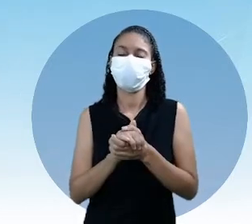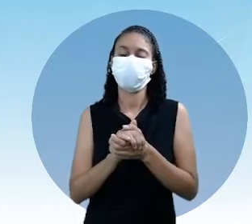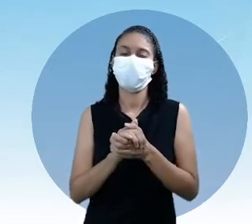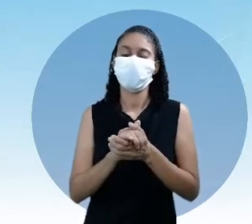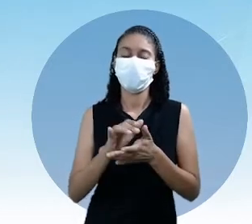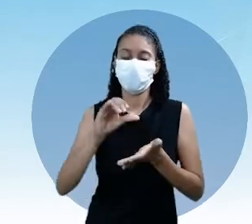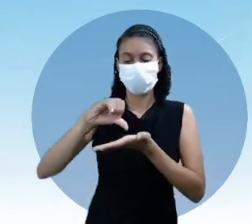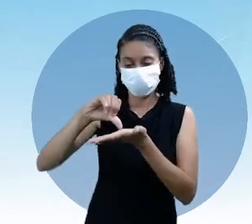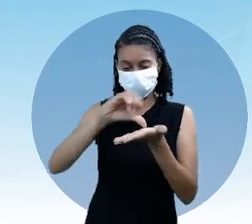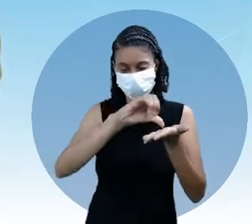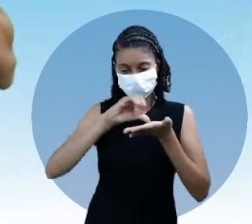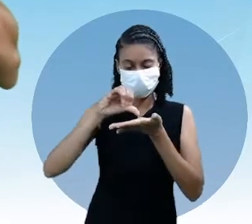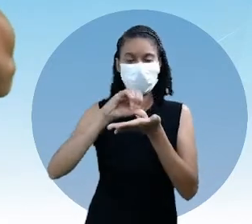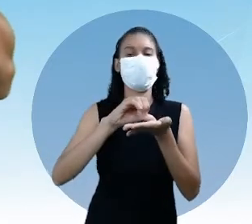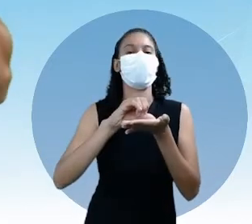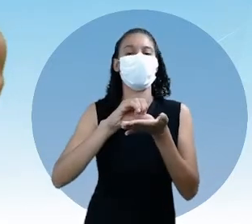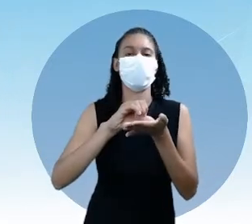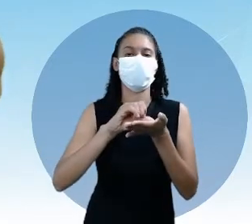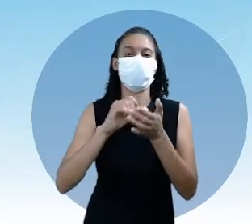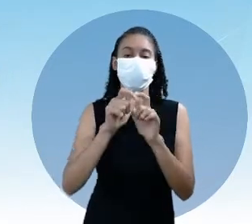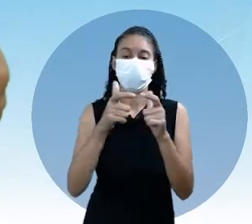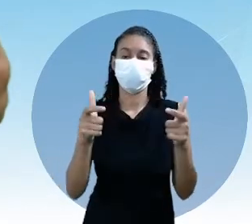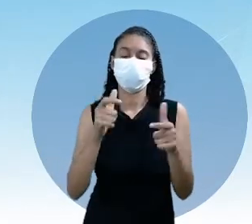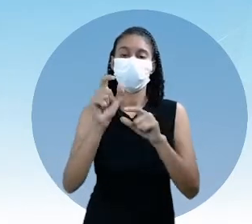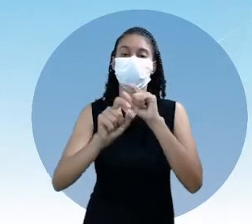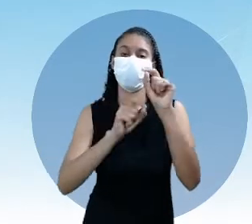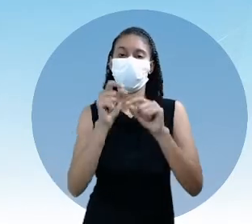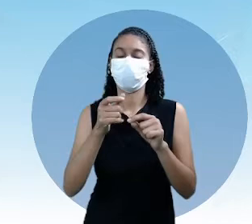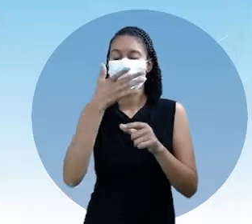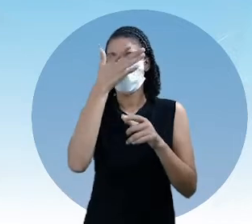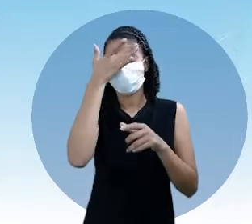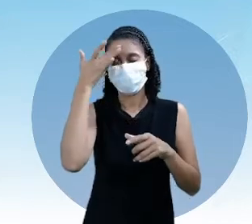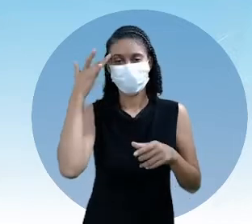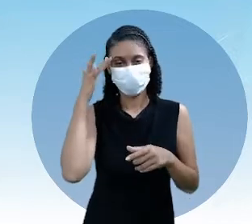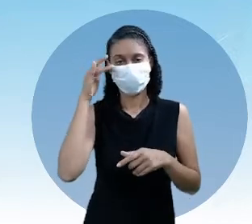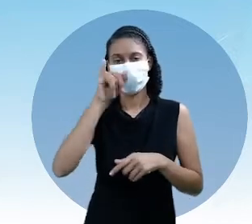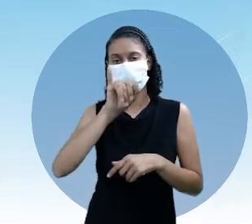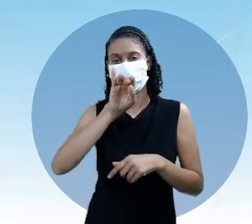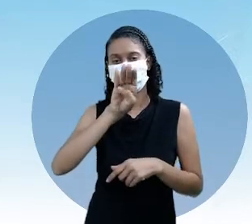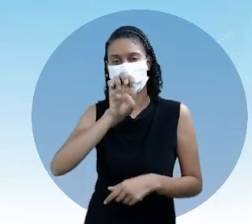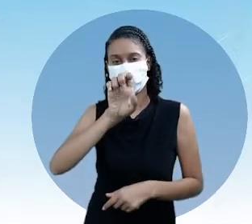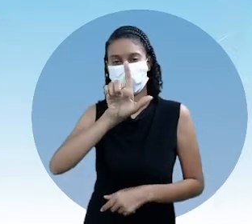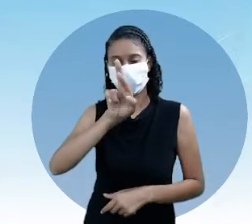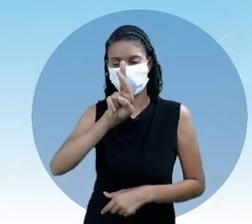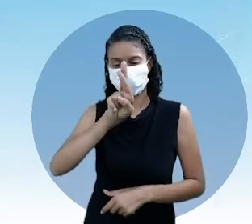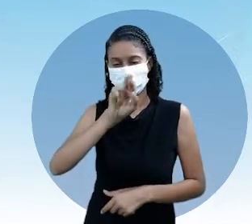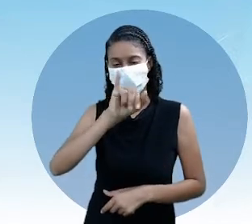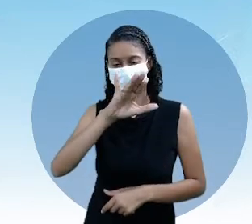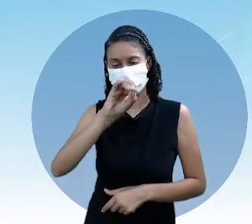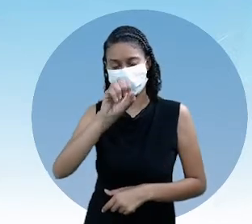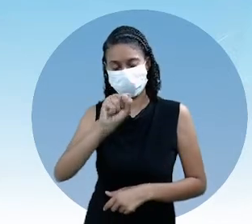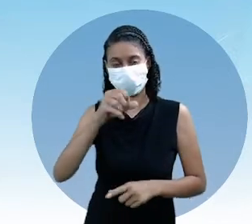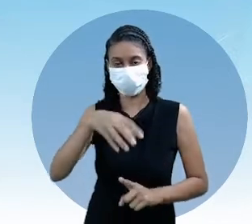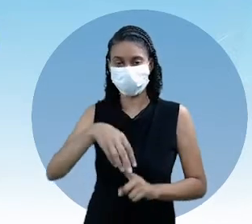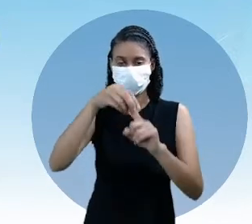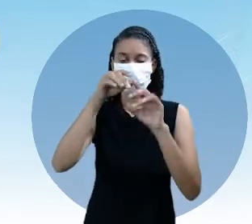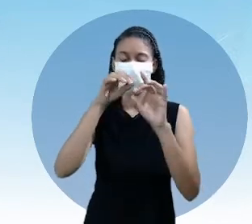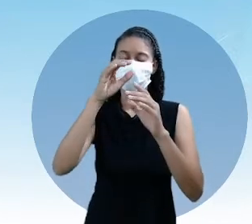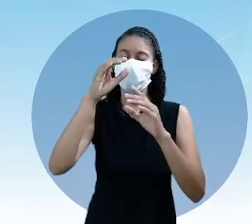que foi colonizado em sua maior parte pelos povos ibéricos, principalmente espanhóis,